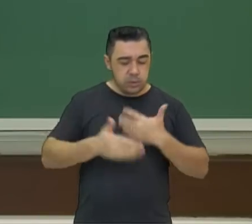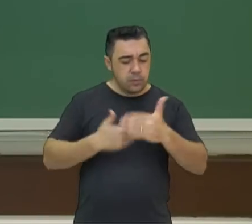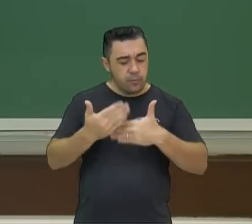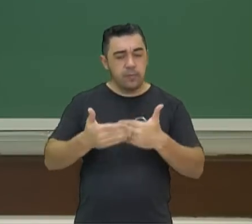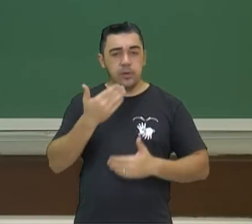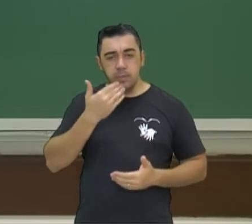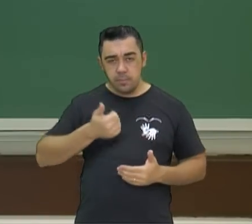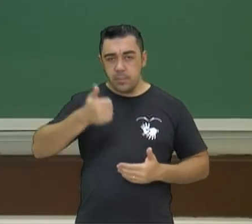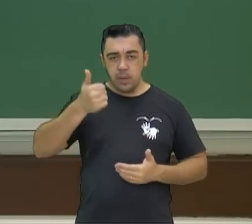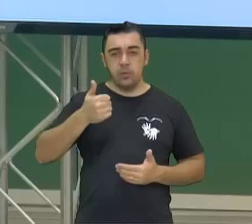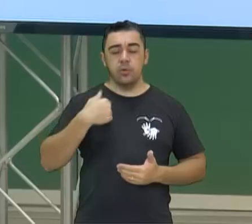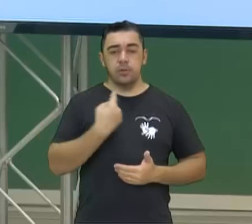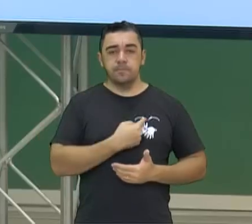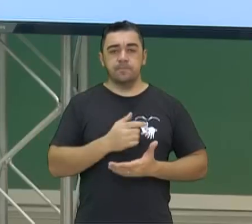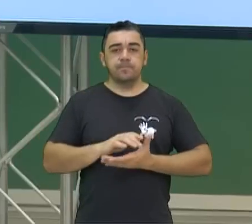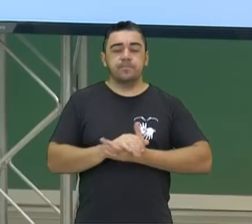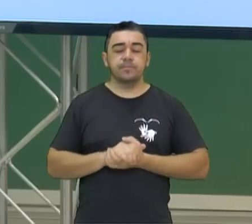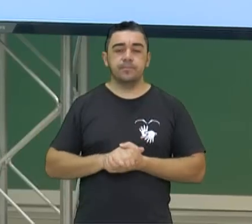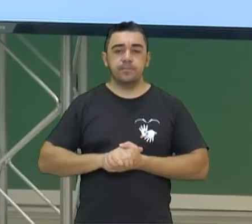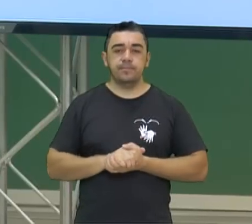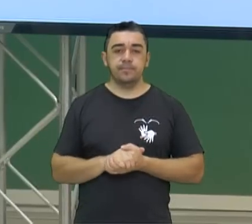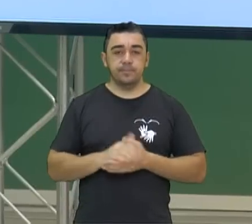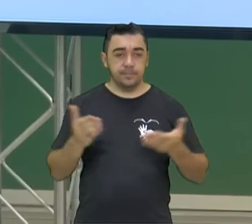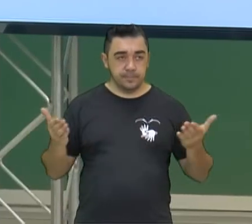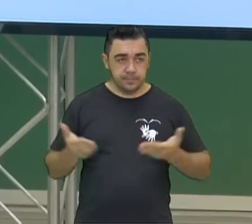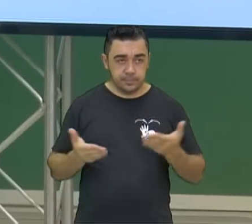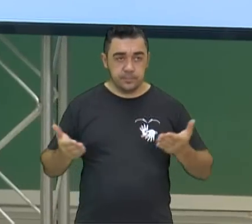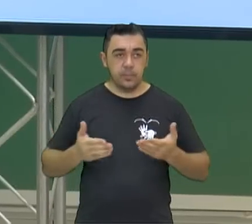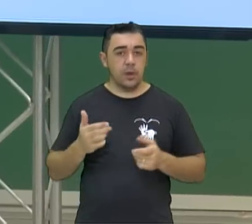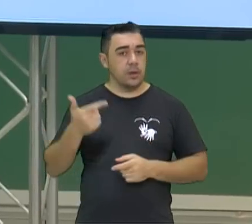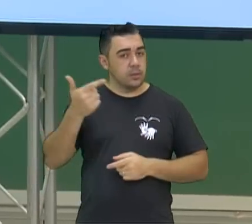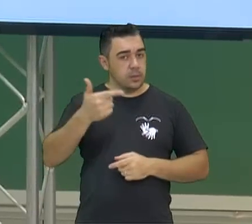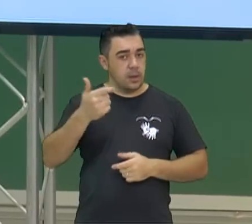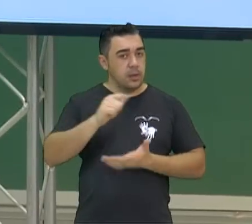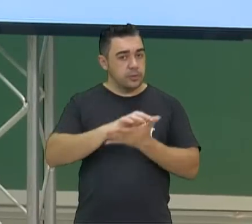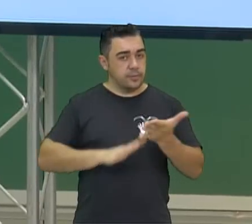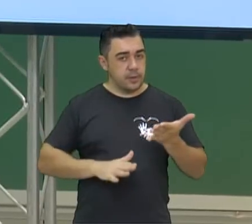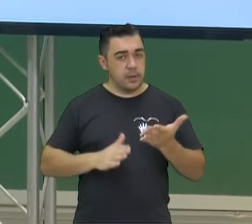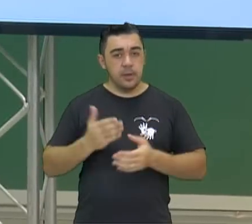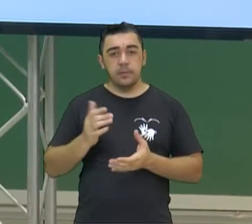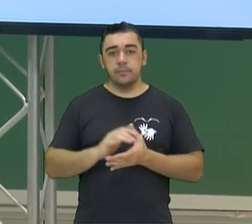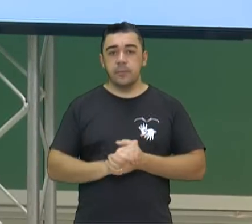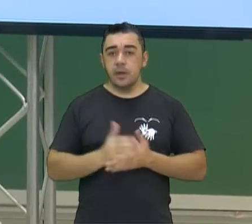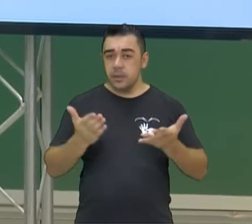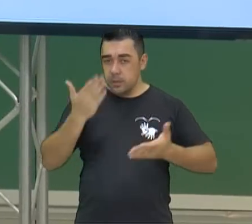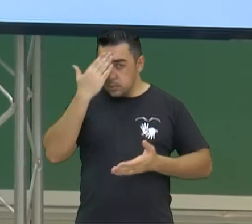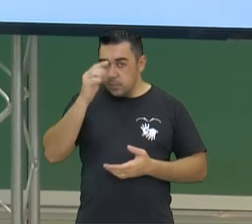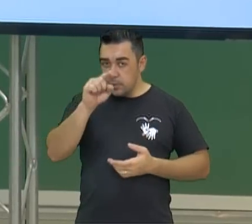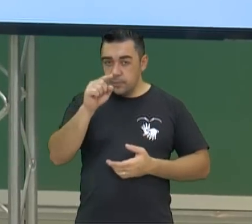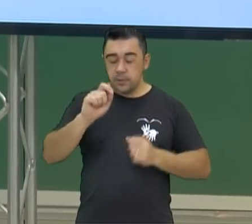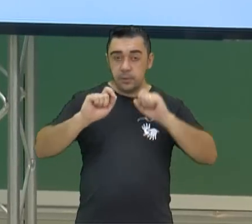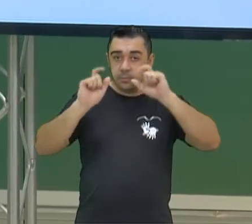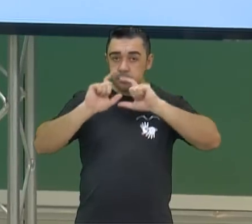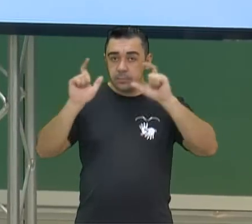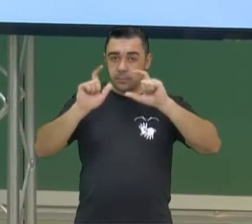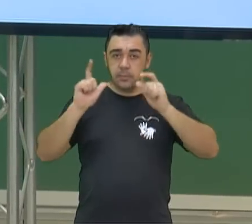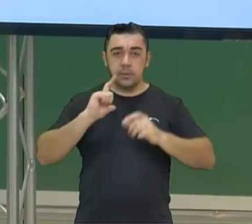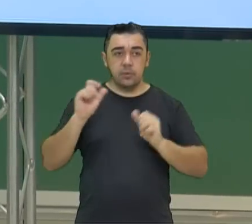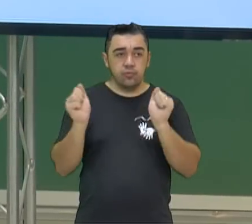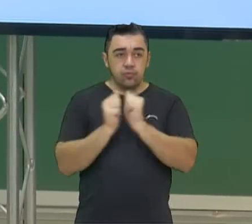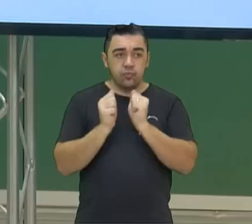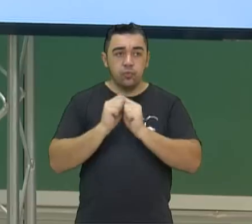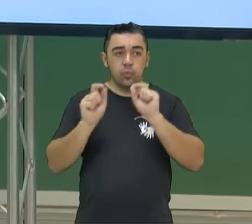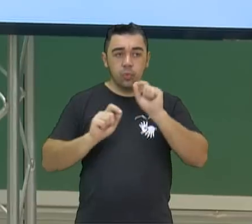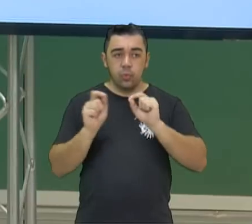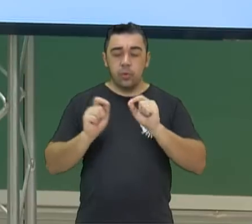melhorando, então, o nosso desempenho. Agora, vamos para mais uma atividade. Quero saber quem está ligadinho com a gente sobre